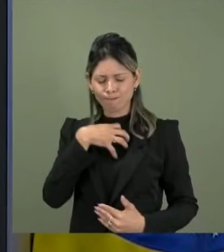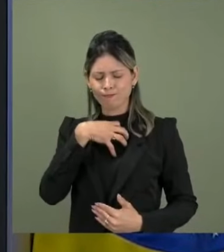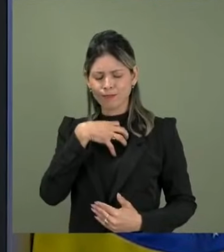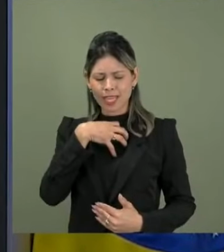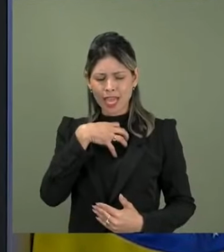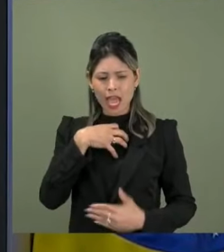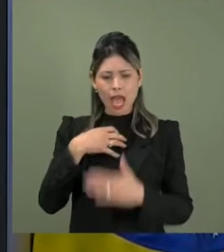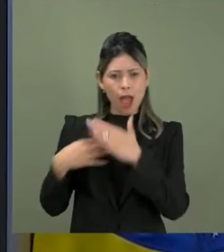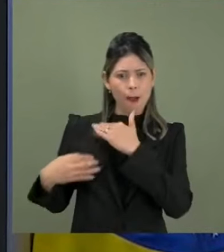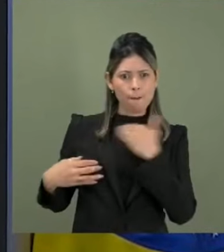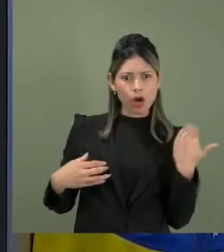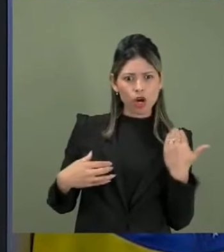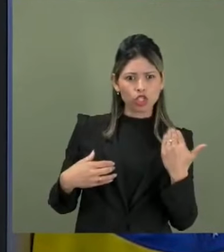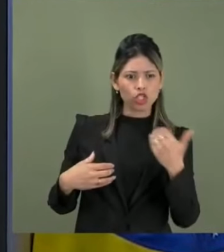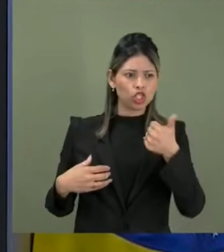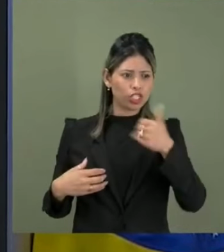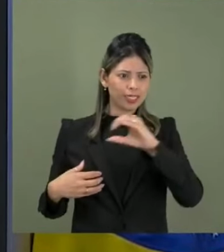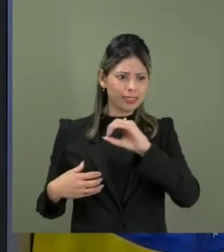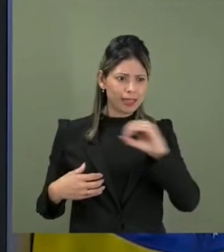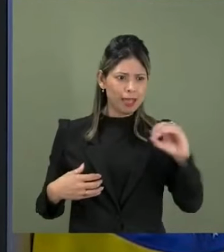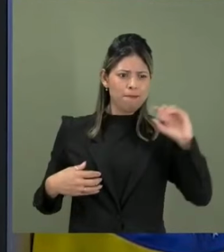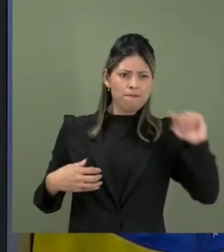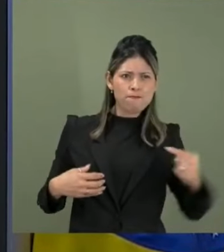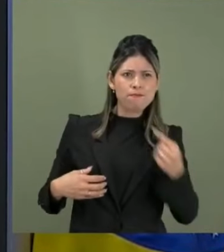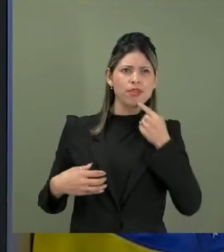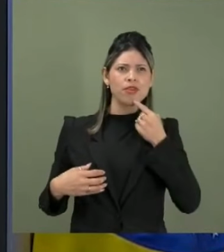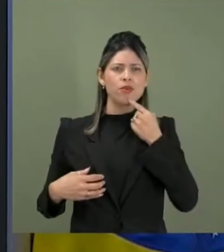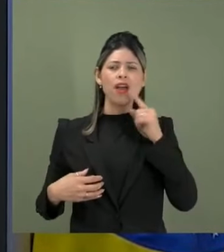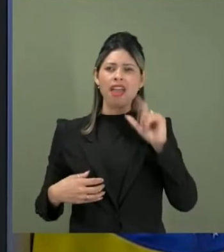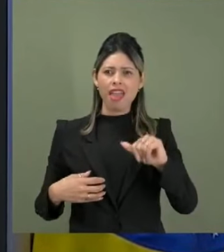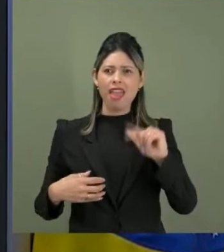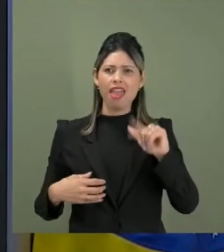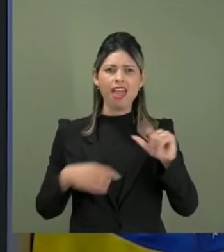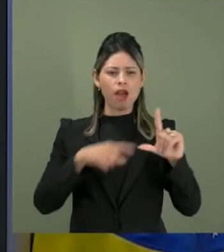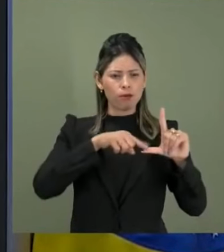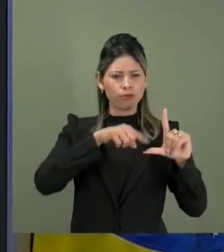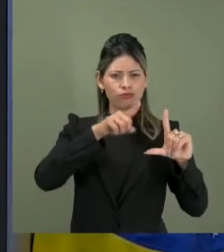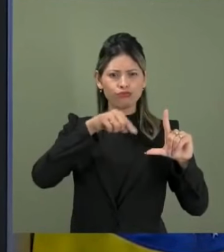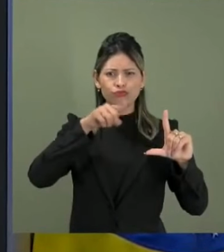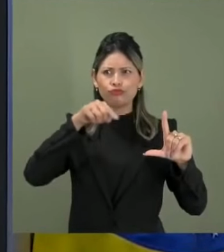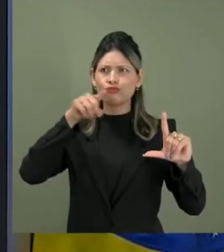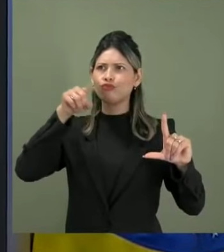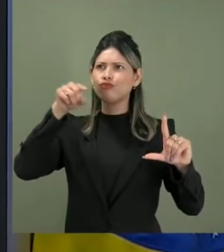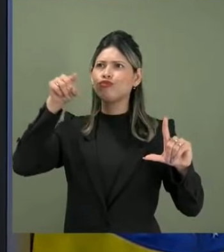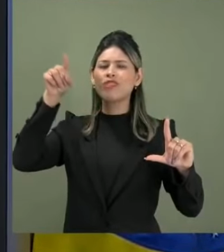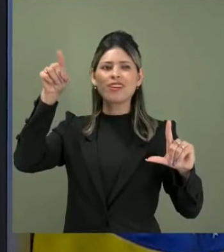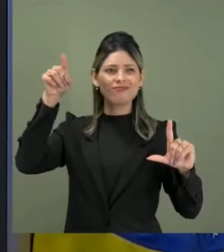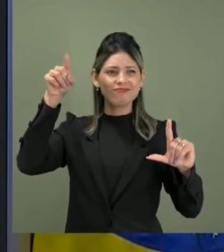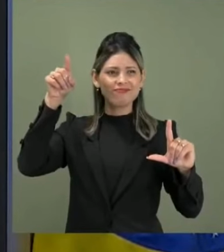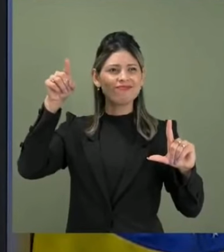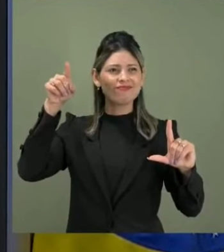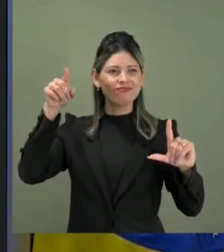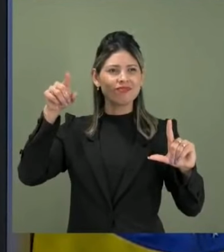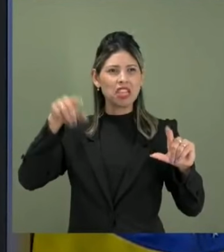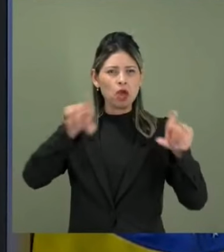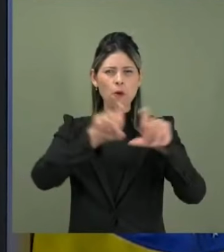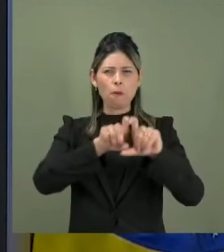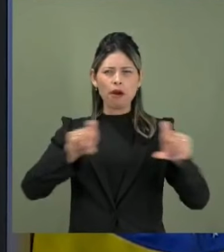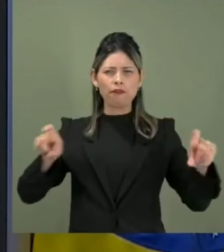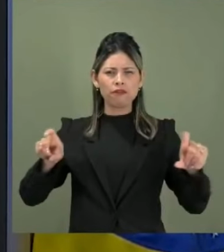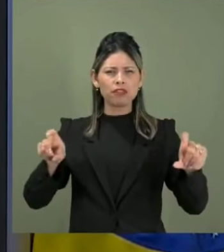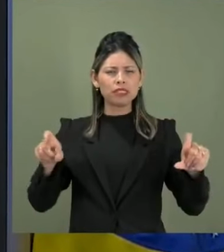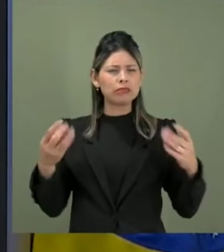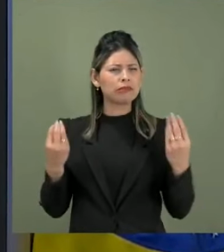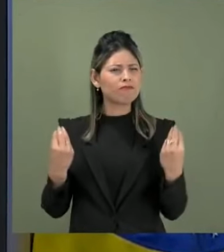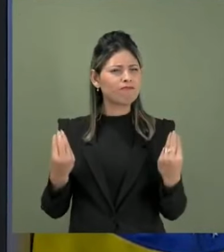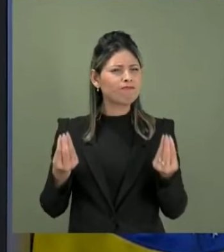morte de 100 milhões é uma estatística. Uma frase cínica, uma frase que a